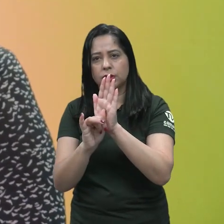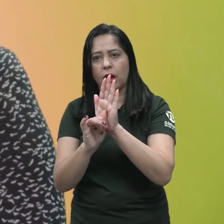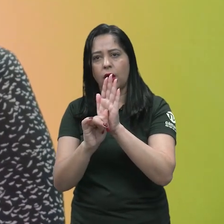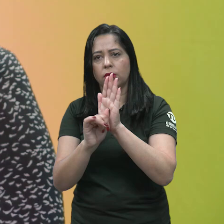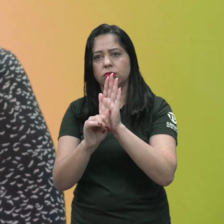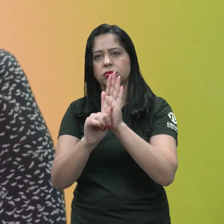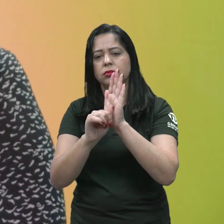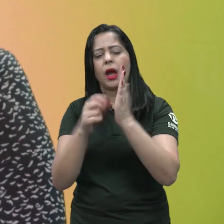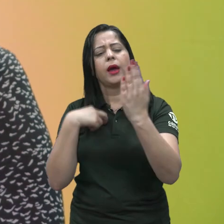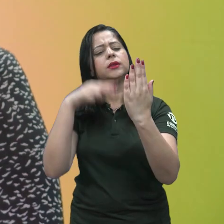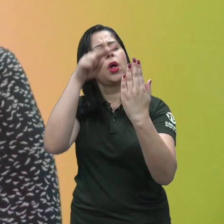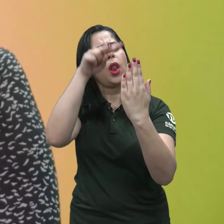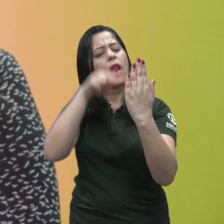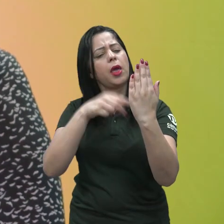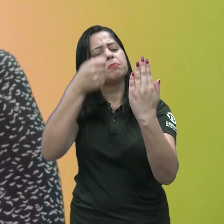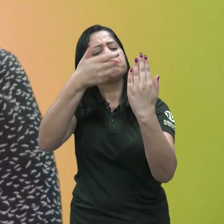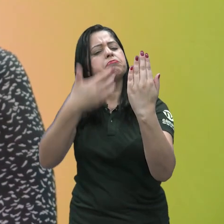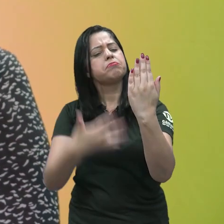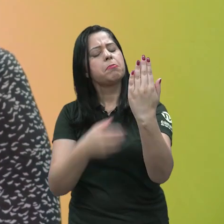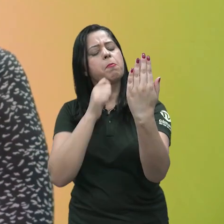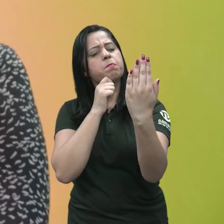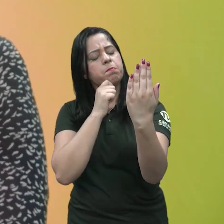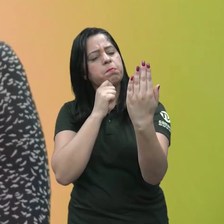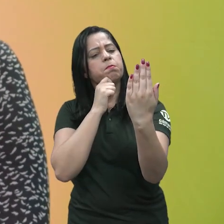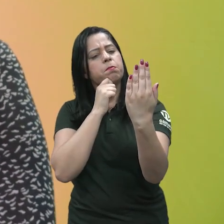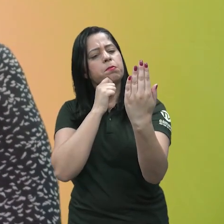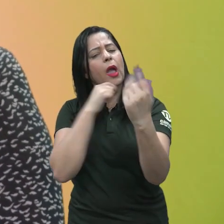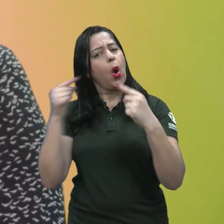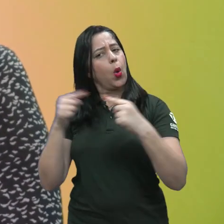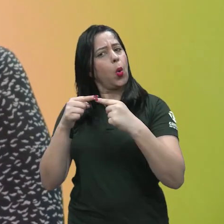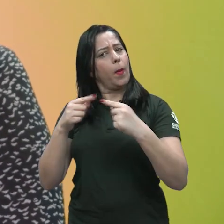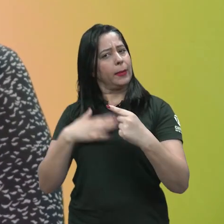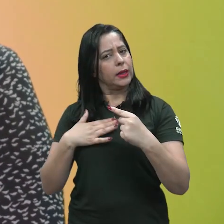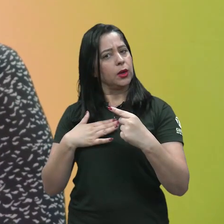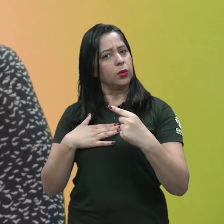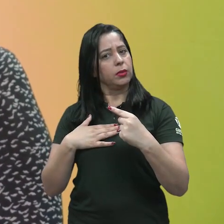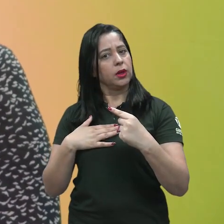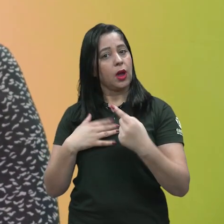edital pede e o que eu tenho para oferecer? Está adequado ou